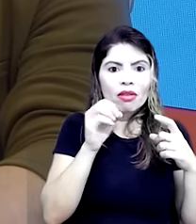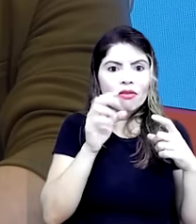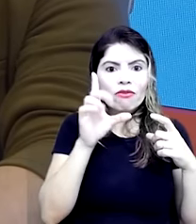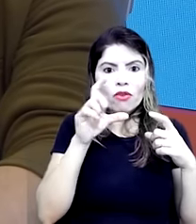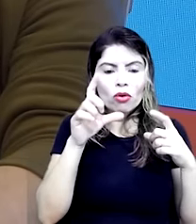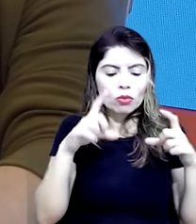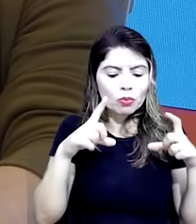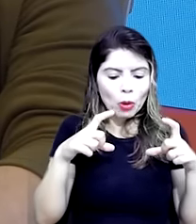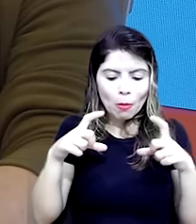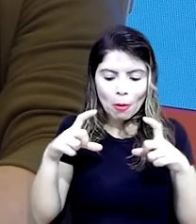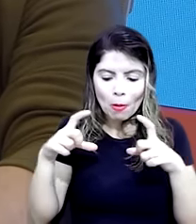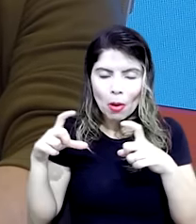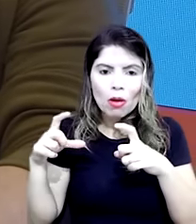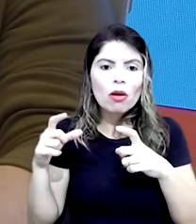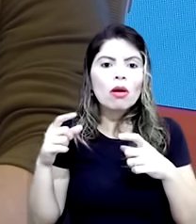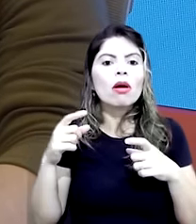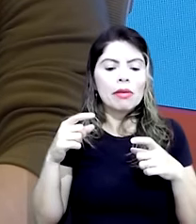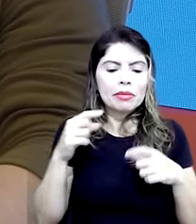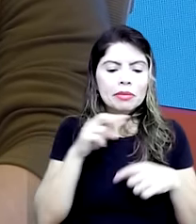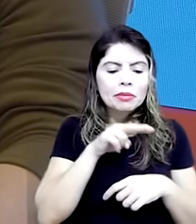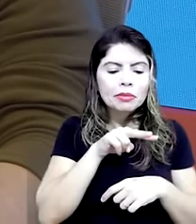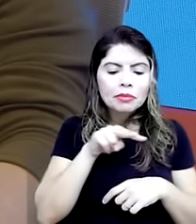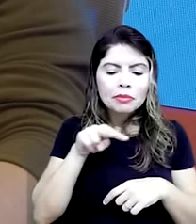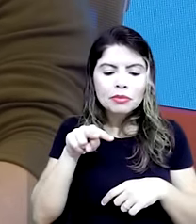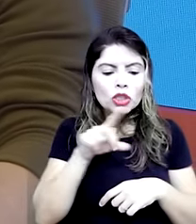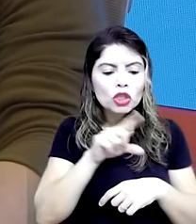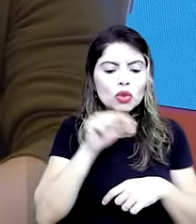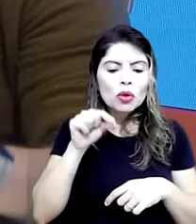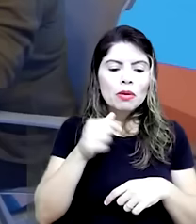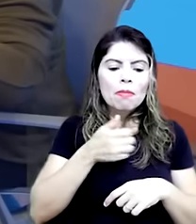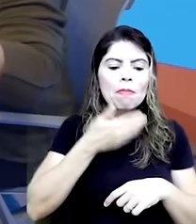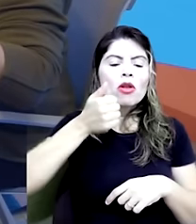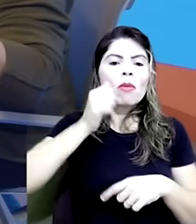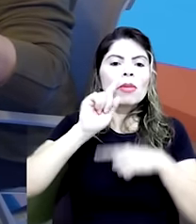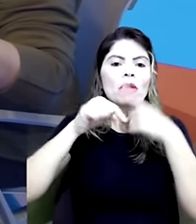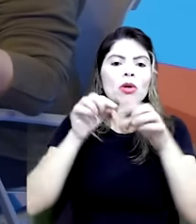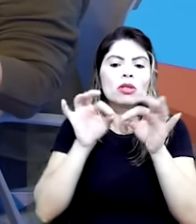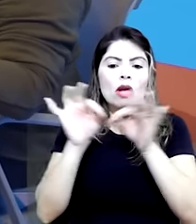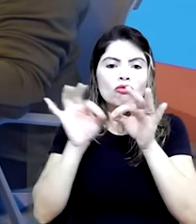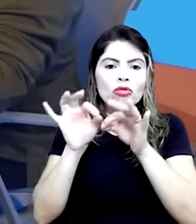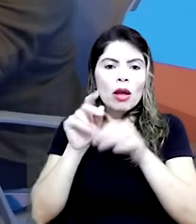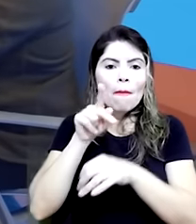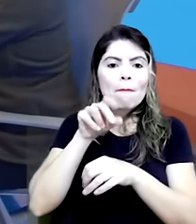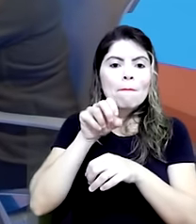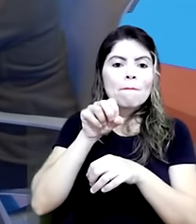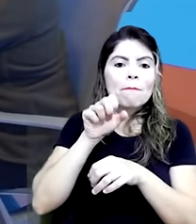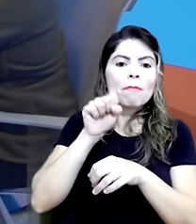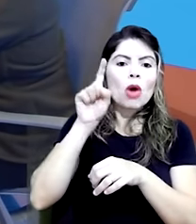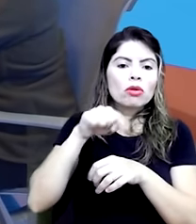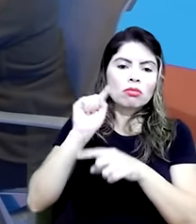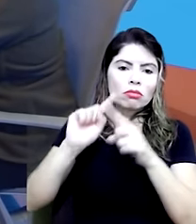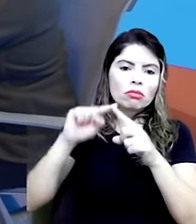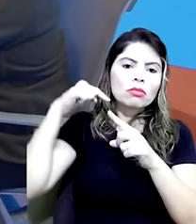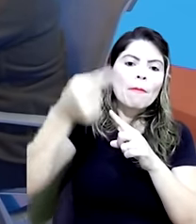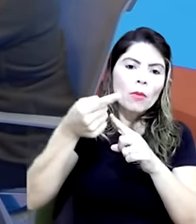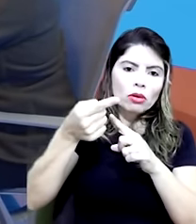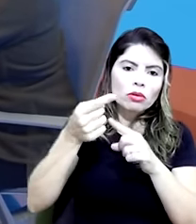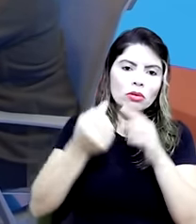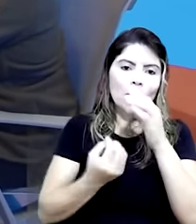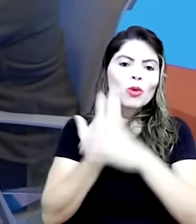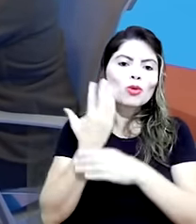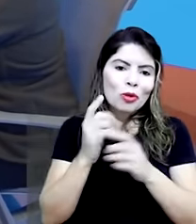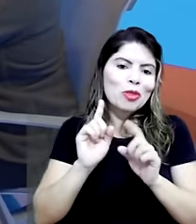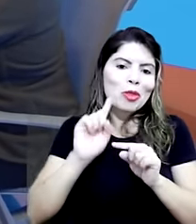é sempre uma a gente chama de pós-produção né fica até Chique né pó fiz pós-produção já ficou muito legal